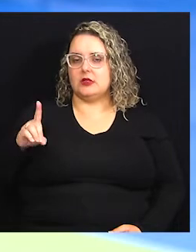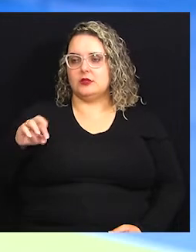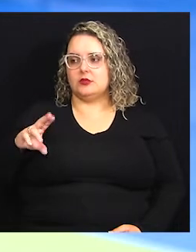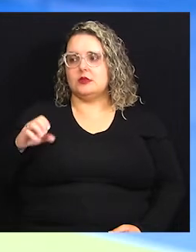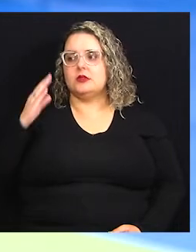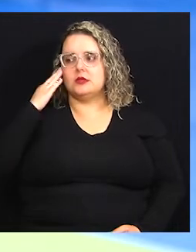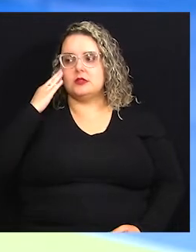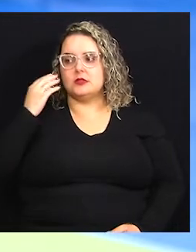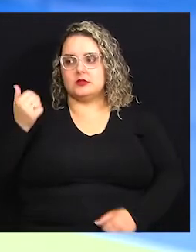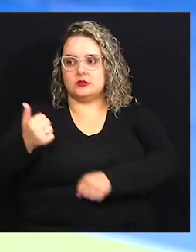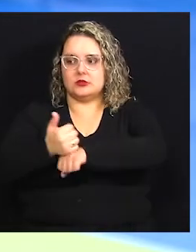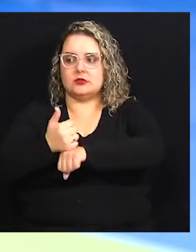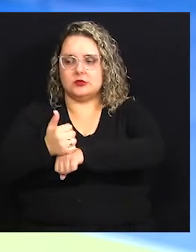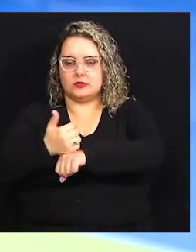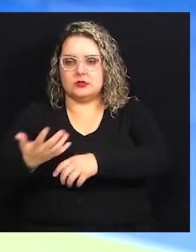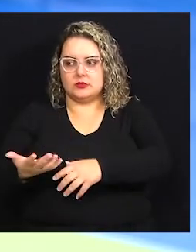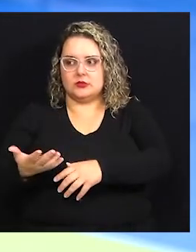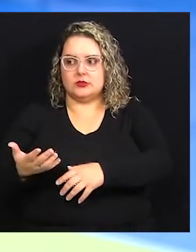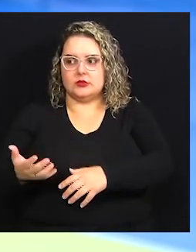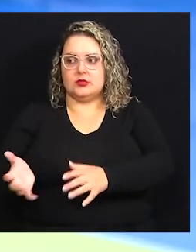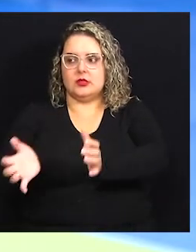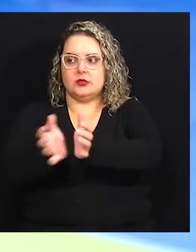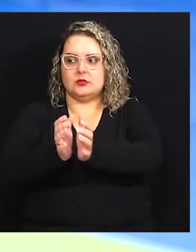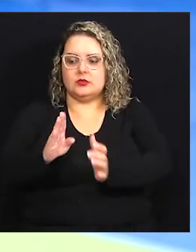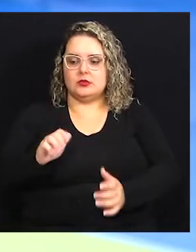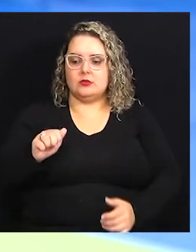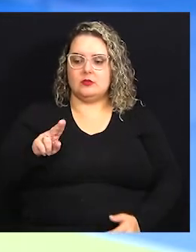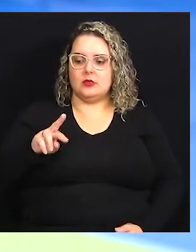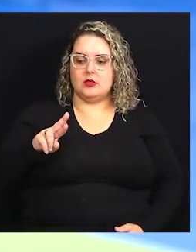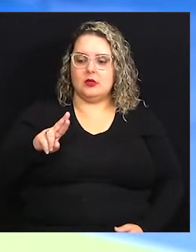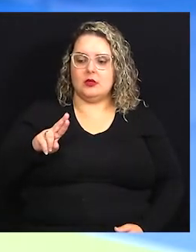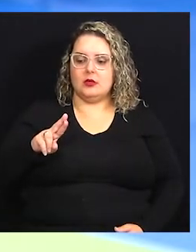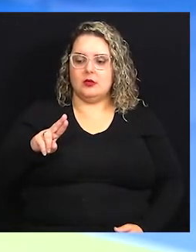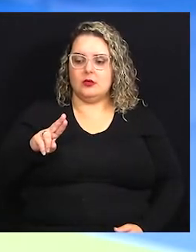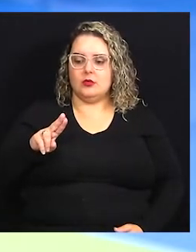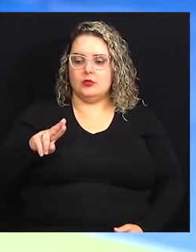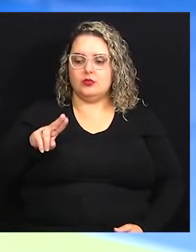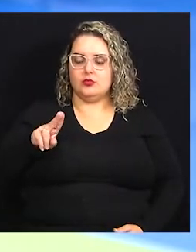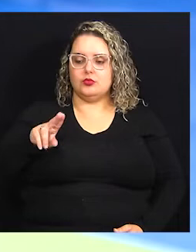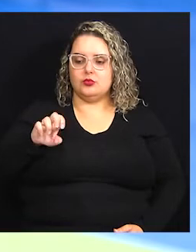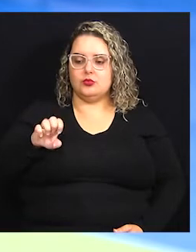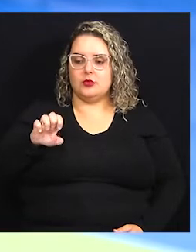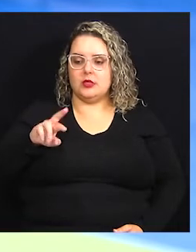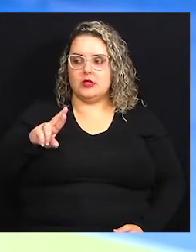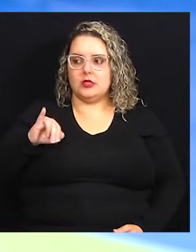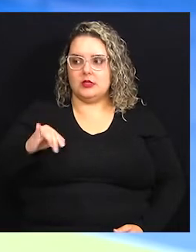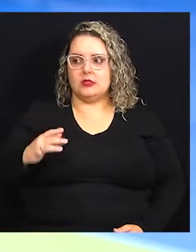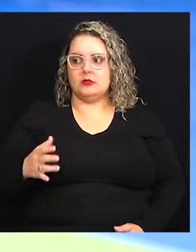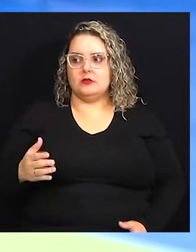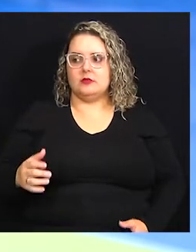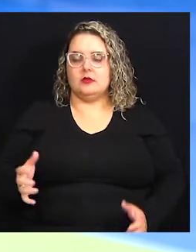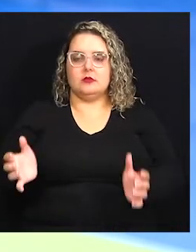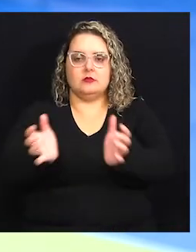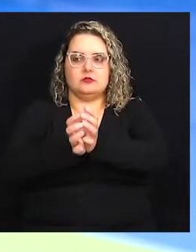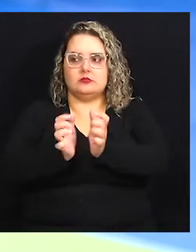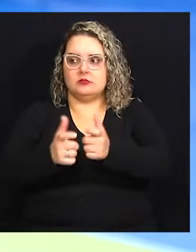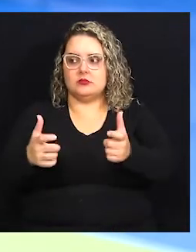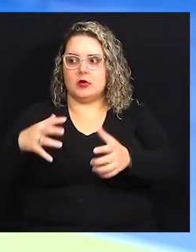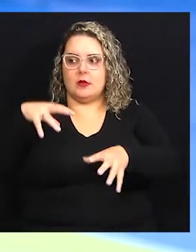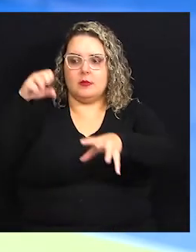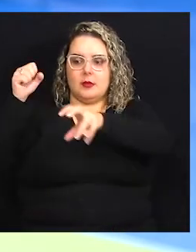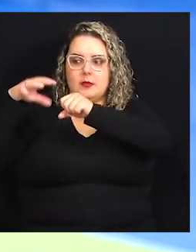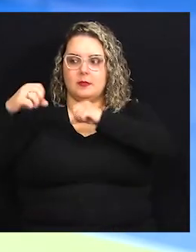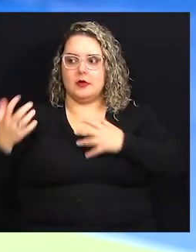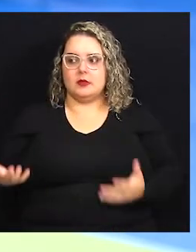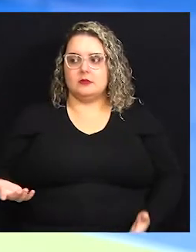sabia que as atletas deles que estavam compondo a equipe de Barueri iam resgatar, outras equipes grandes iam vir e